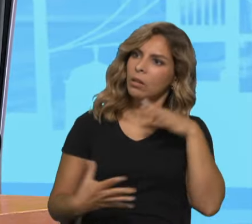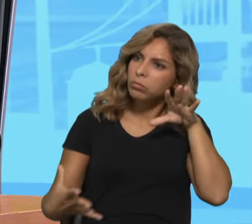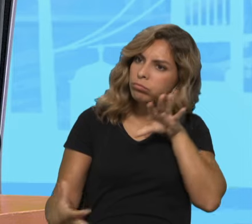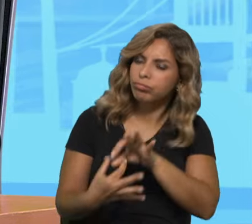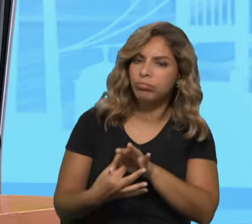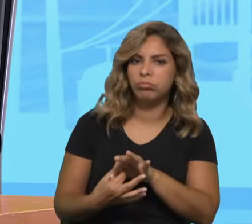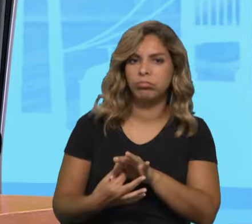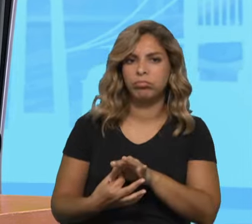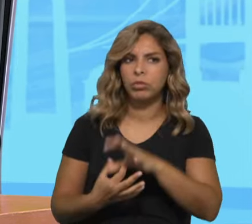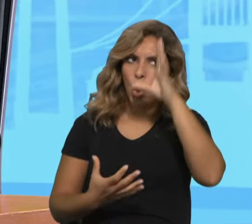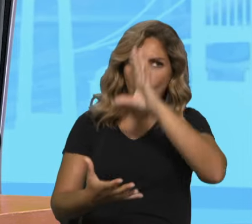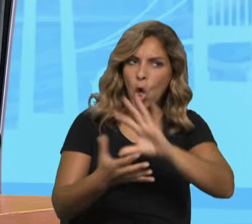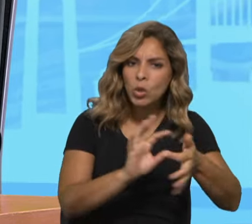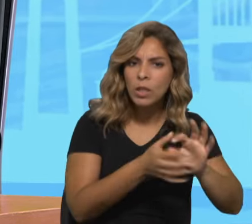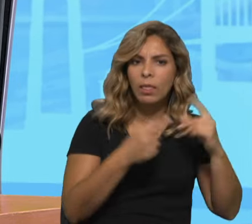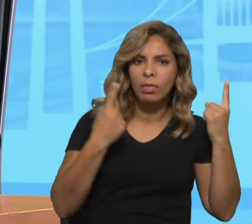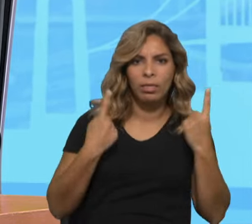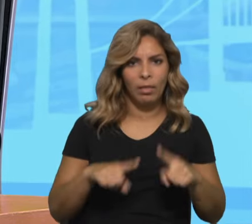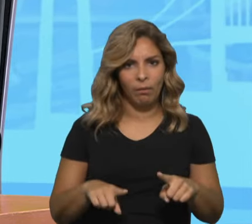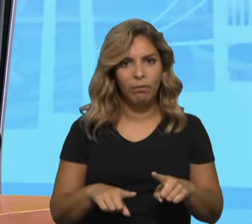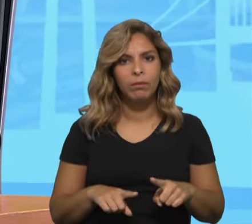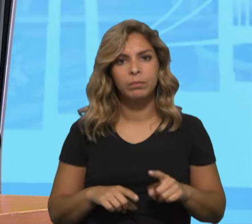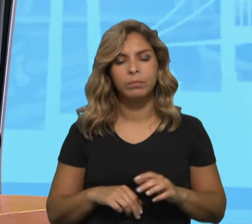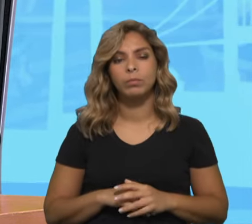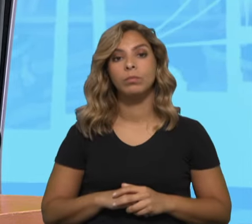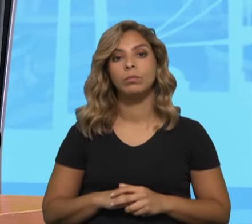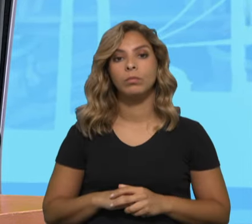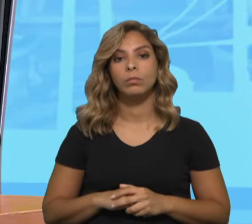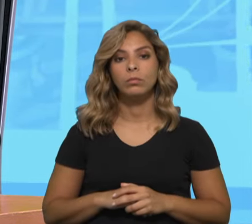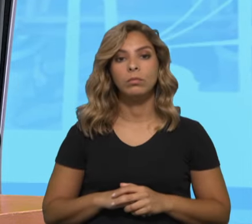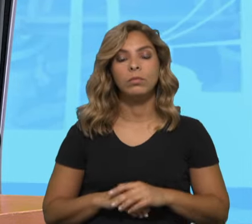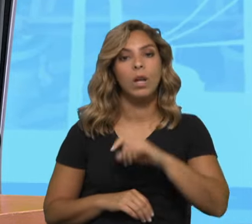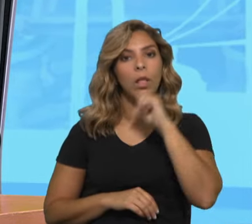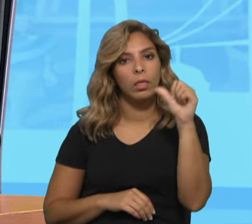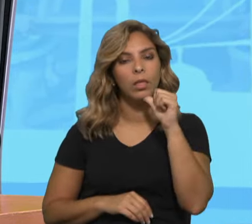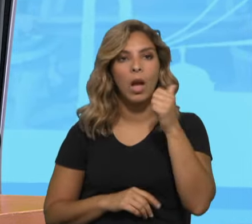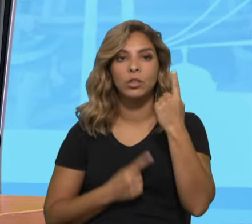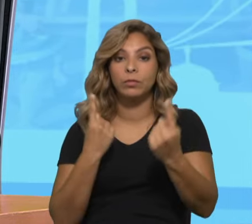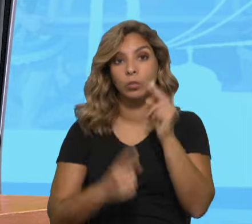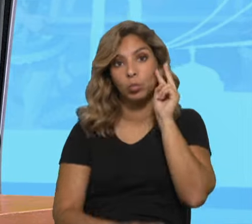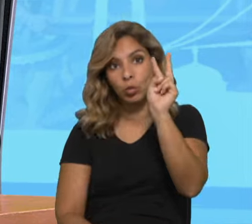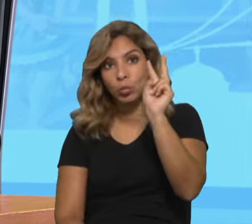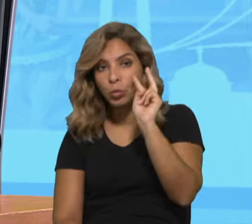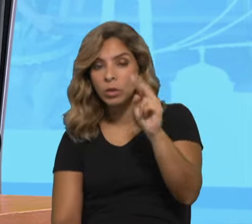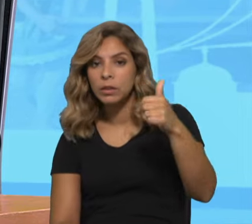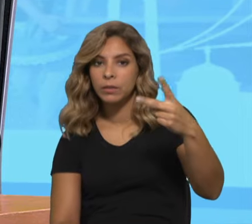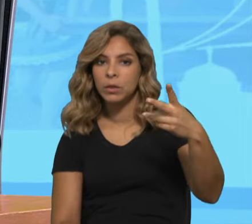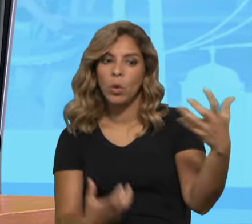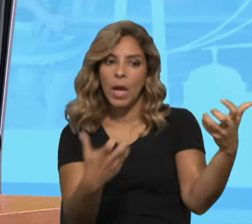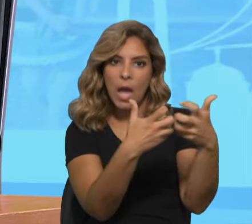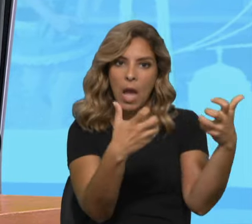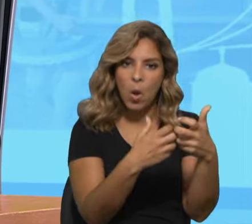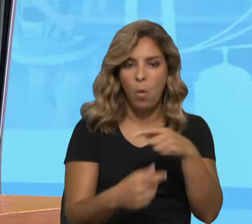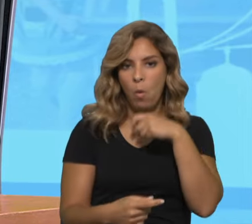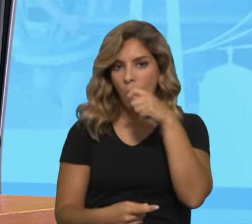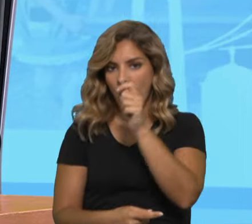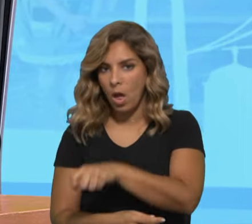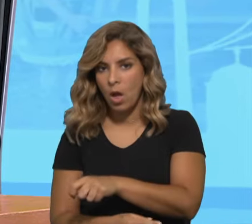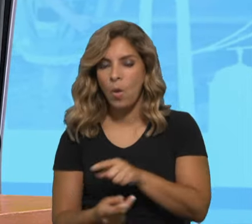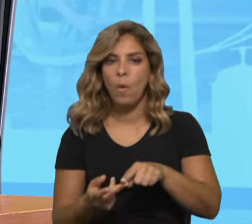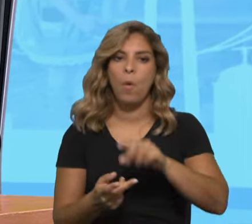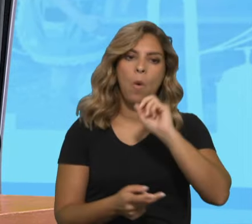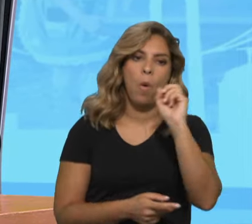dentro disto, porque quando nós vemos pela televisão a guerra na Ucrânia ou a guerra